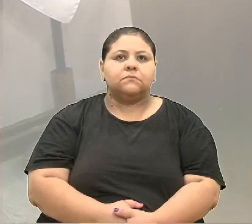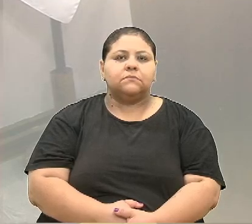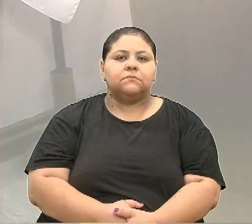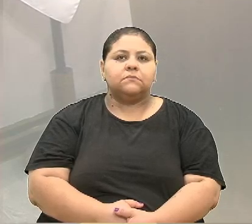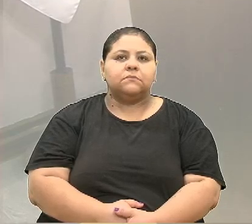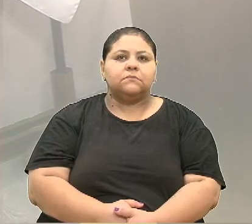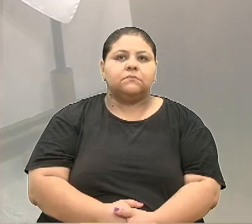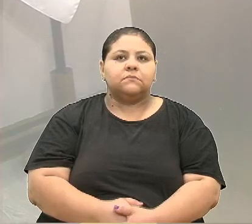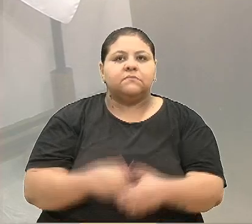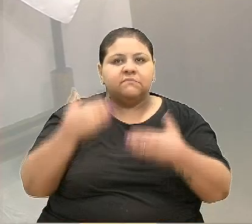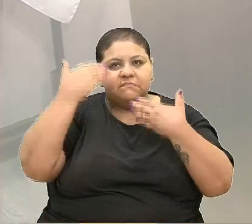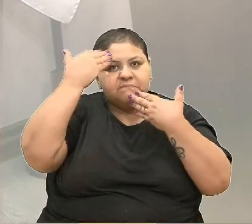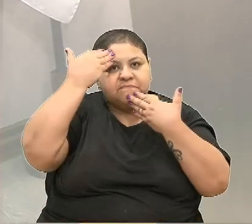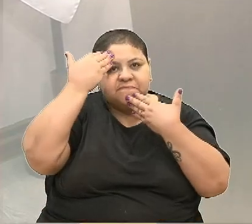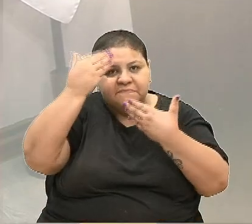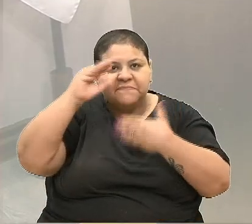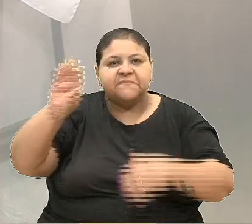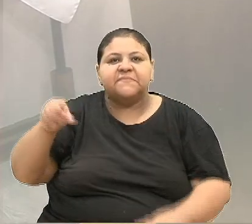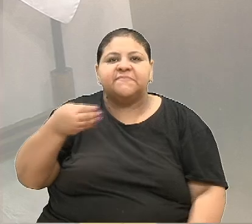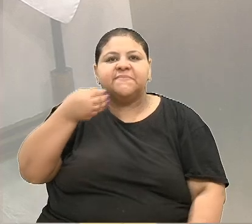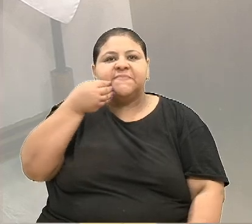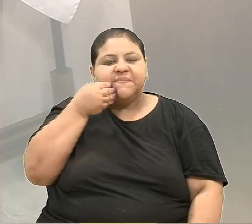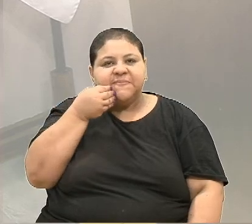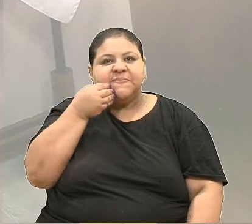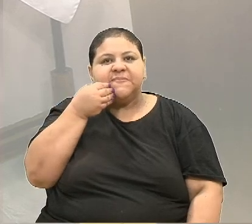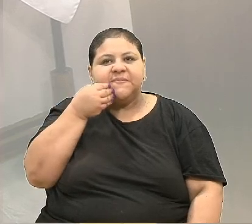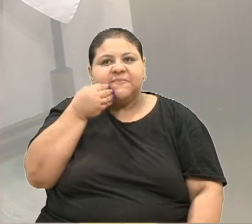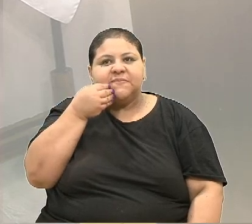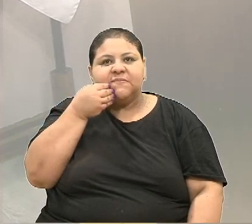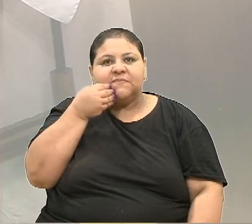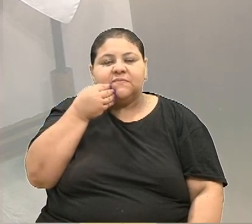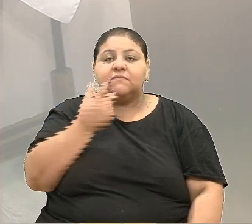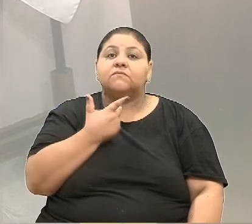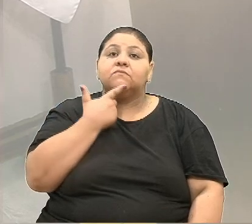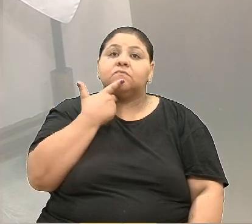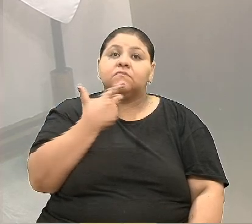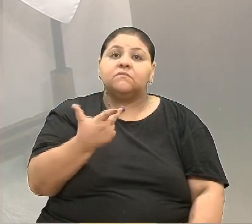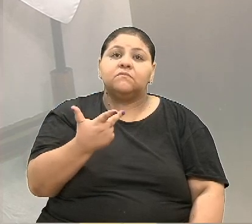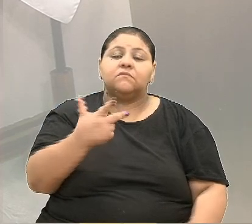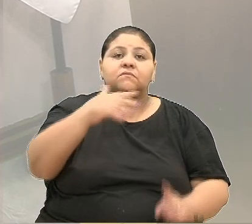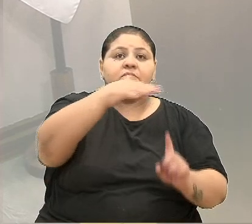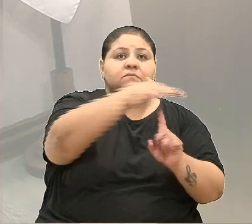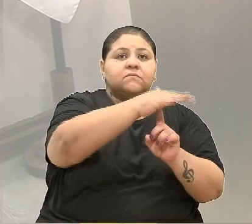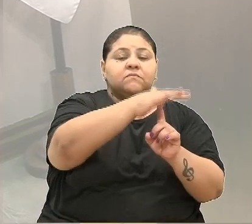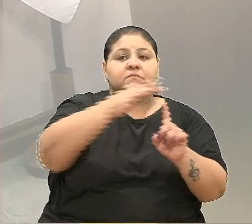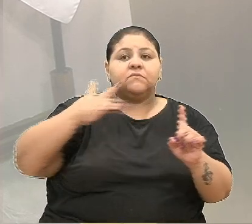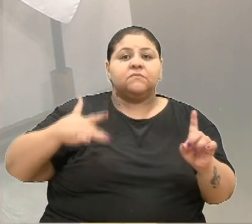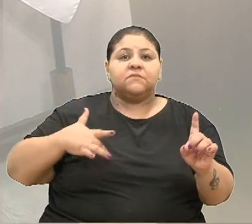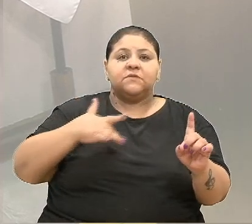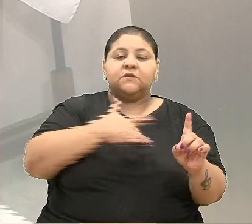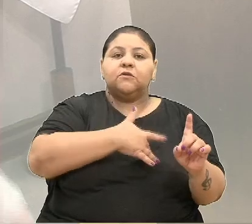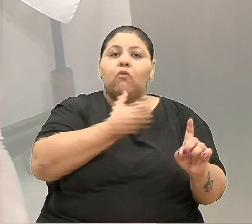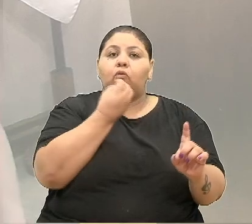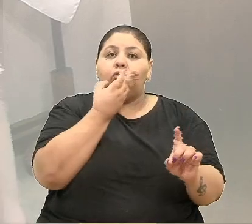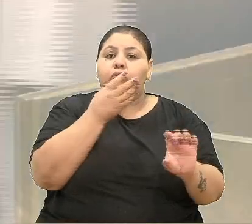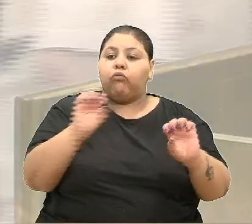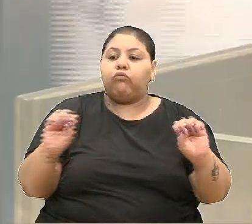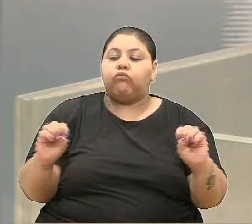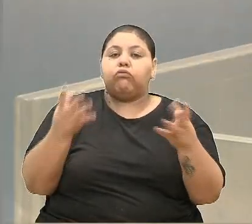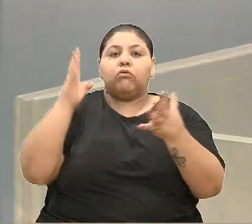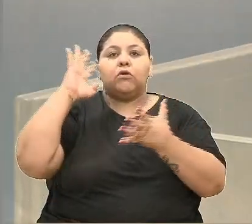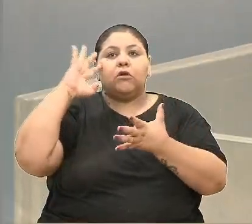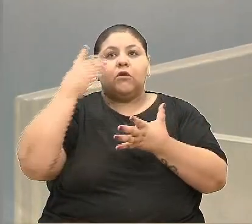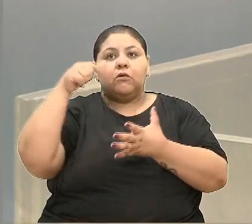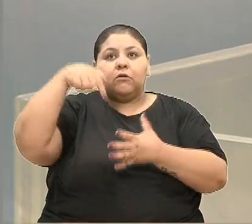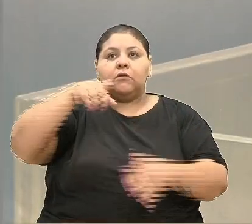Então, gratidão pela oportunidade. Vou falar sobre a Feira de Saúde e Bem-Estar. É um evento que vai acontecer